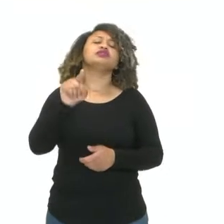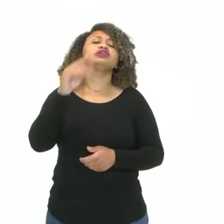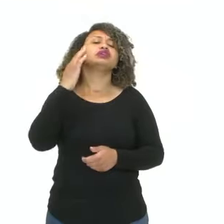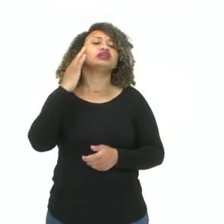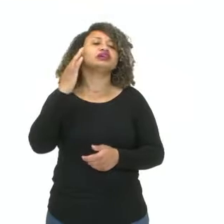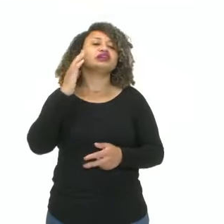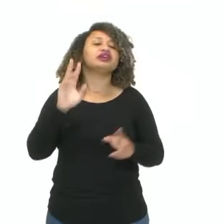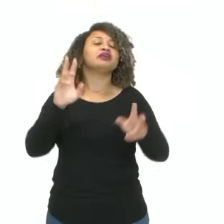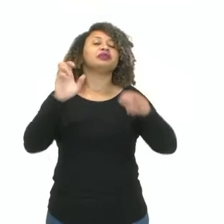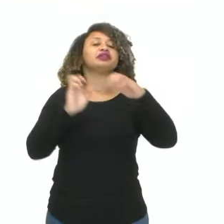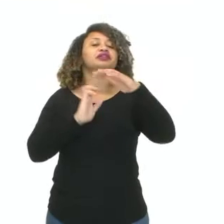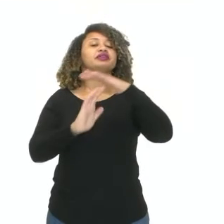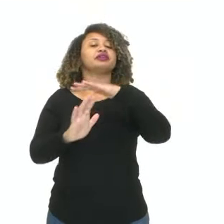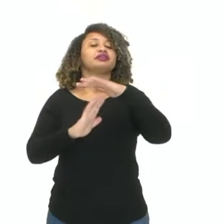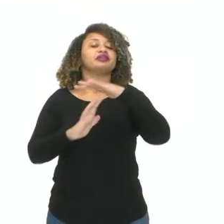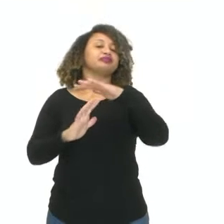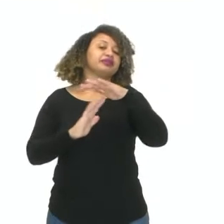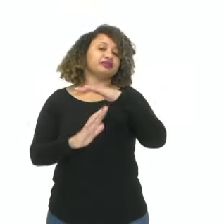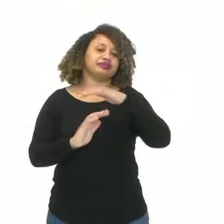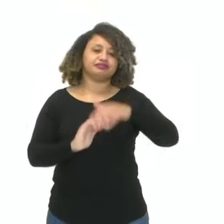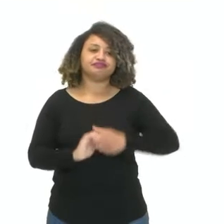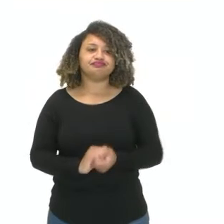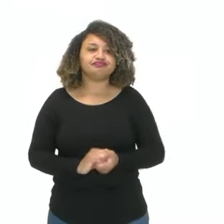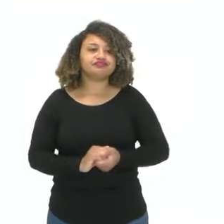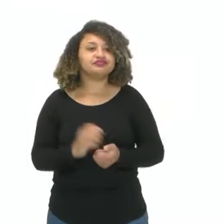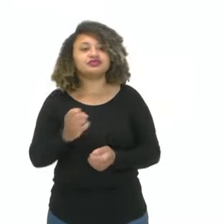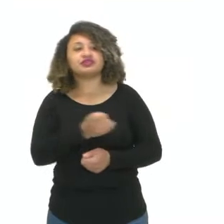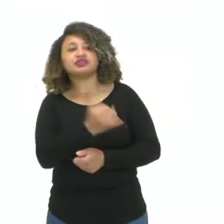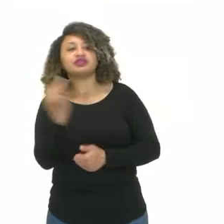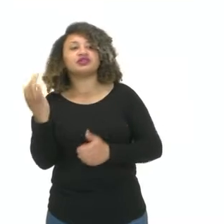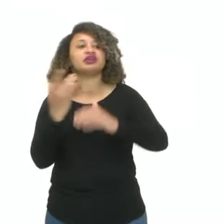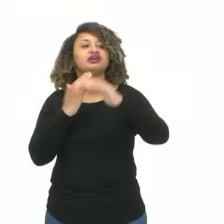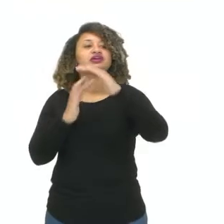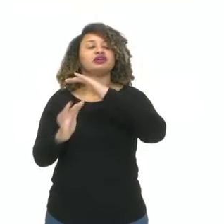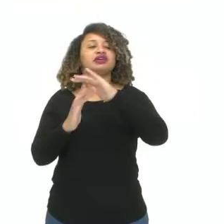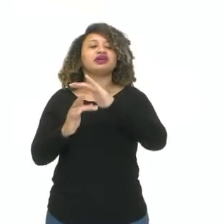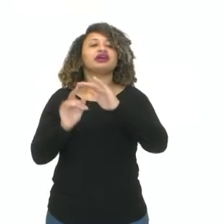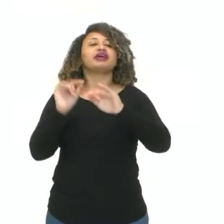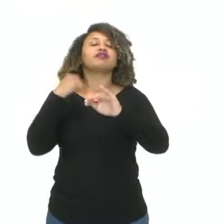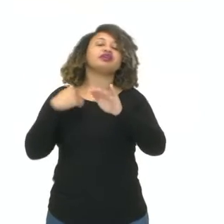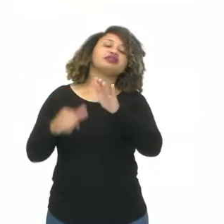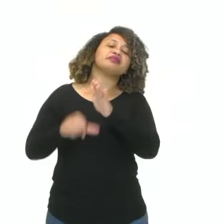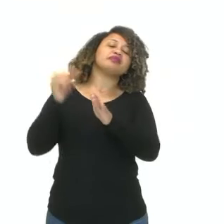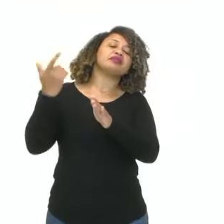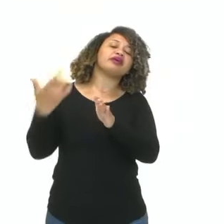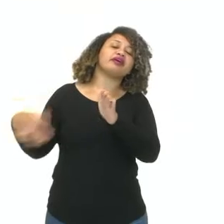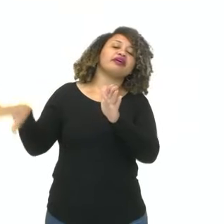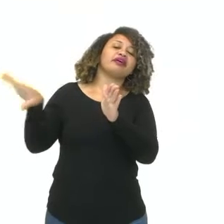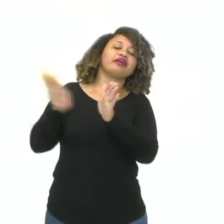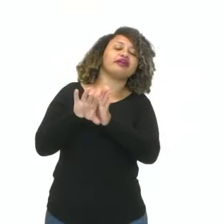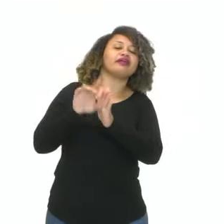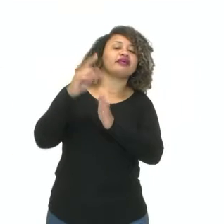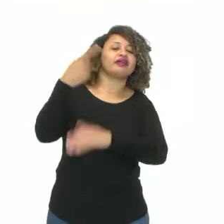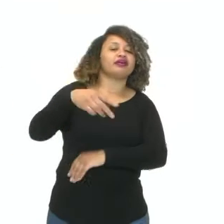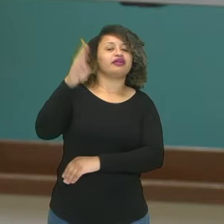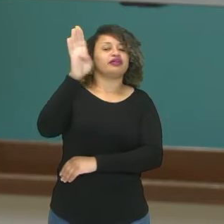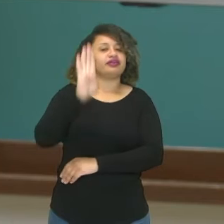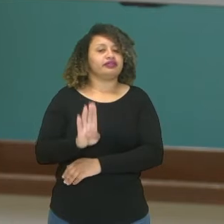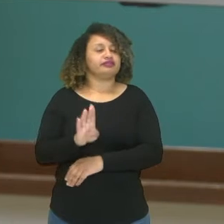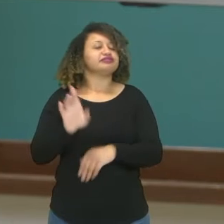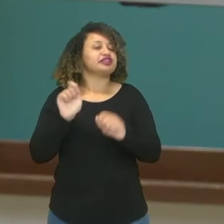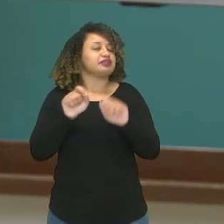sabe sobre imigrantes? Quais imigrantes foram os primeiros a vir para o Brasil? Então você pode